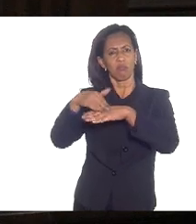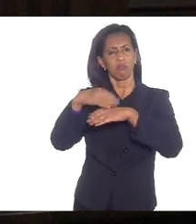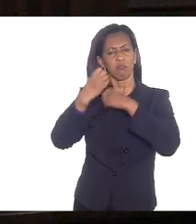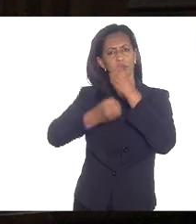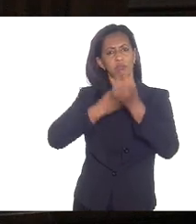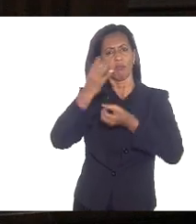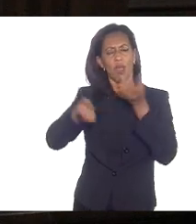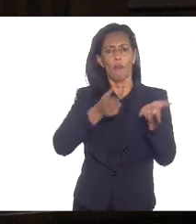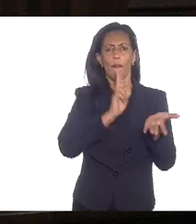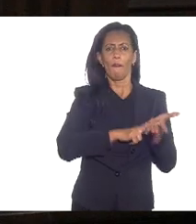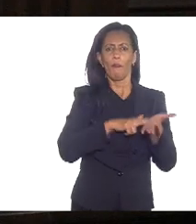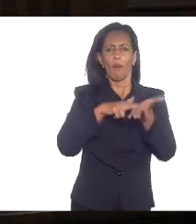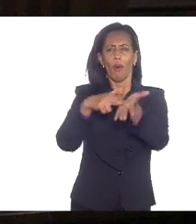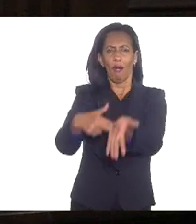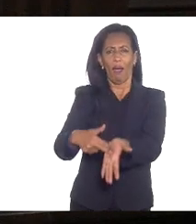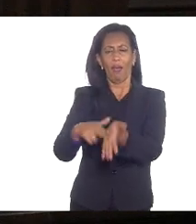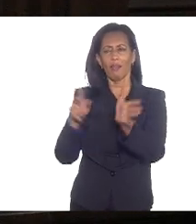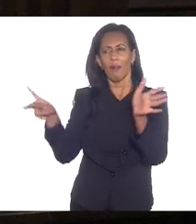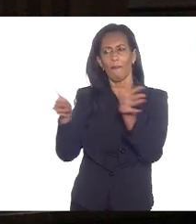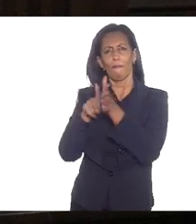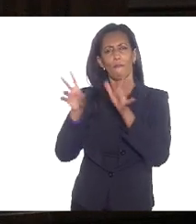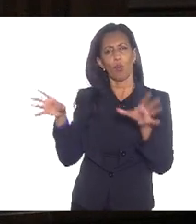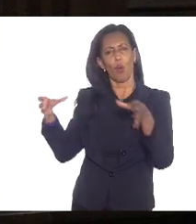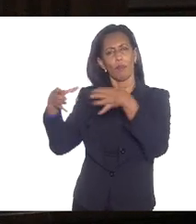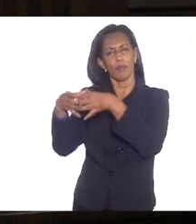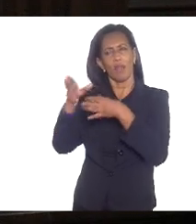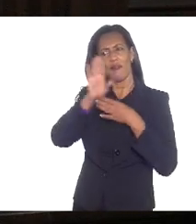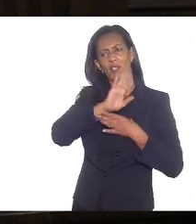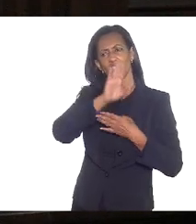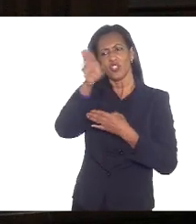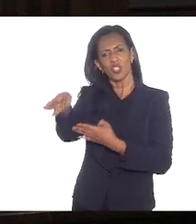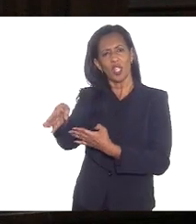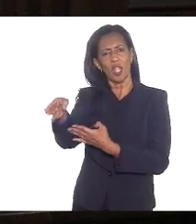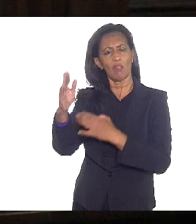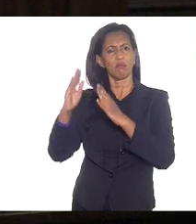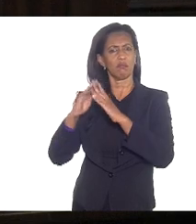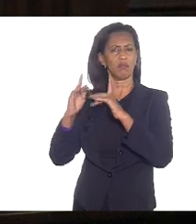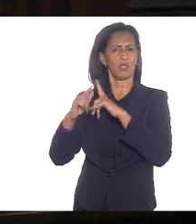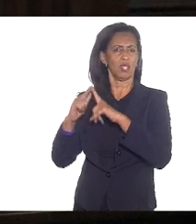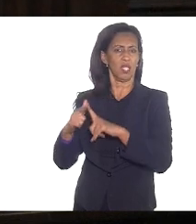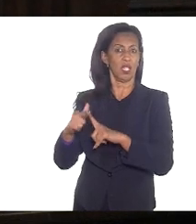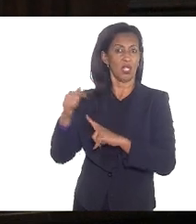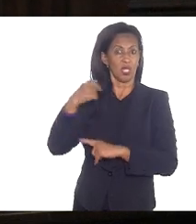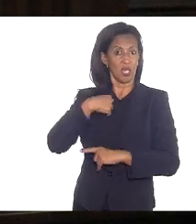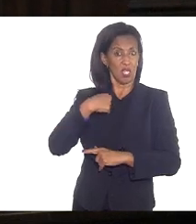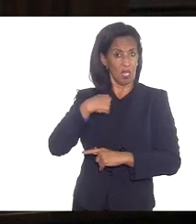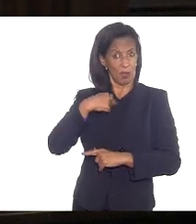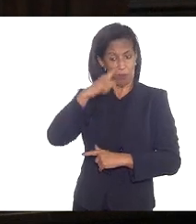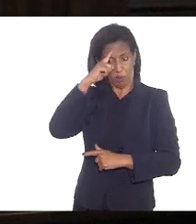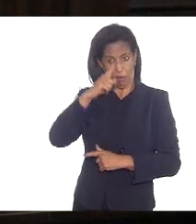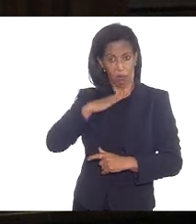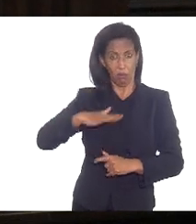por carta expressamente dirigida às fiéis da capela, que por ele é regida,